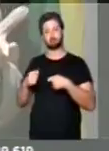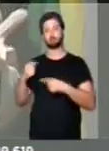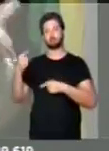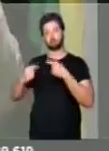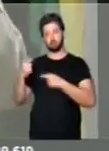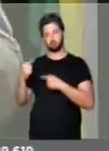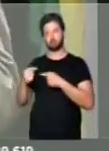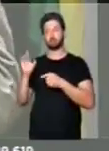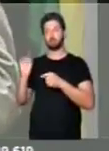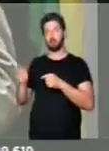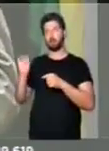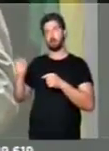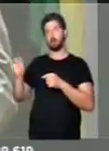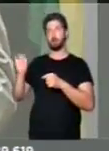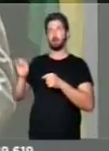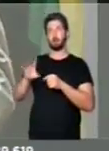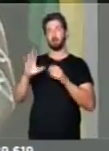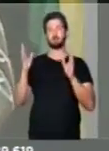discutido caso a caso.